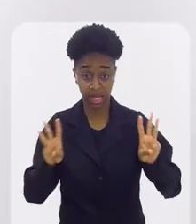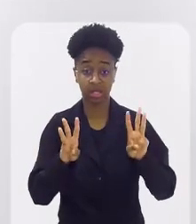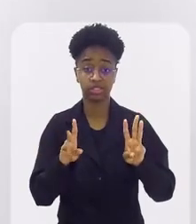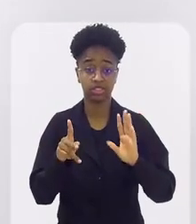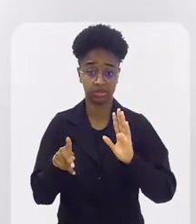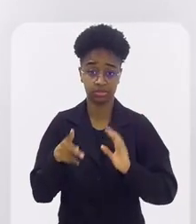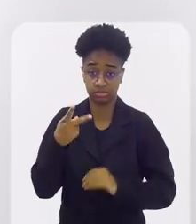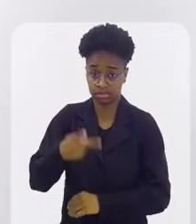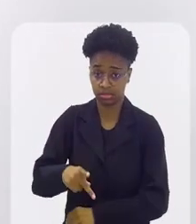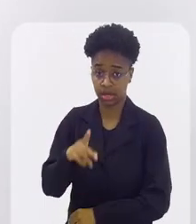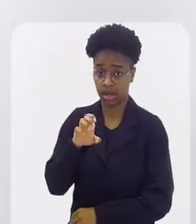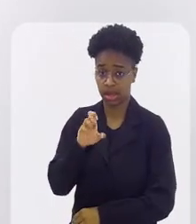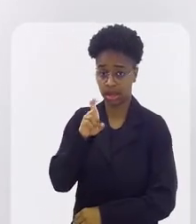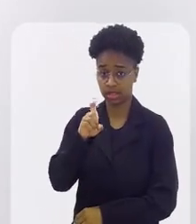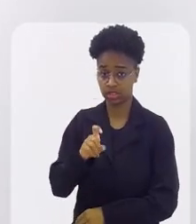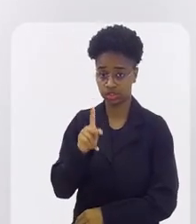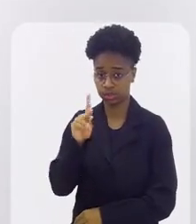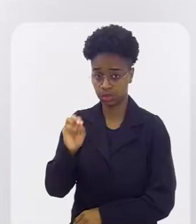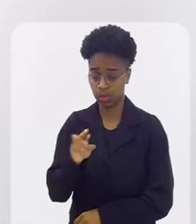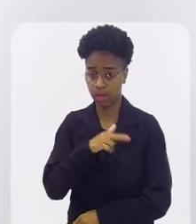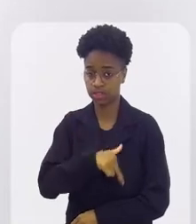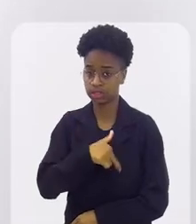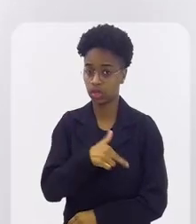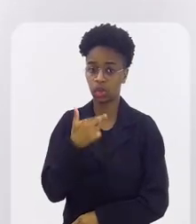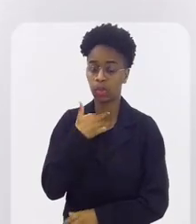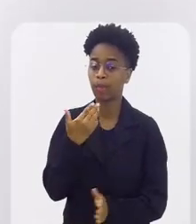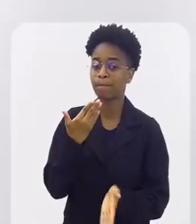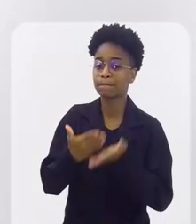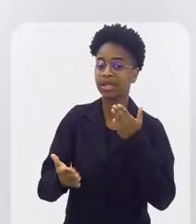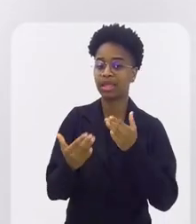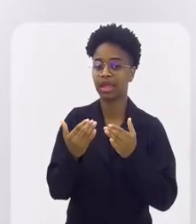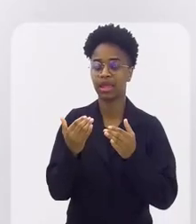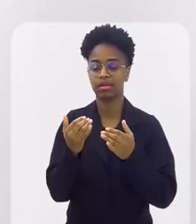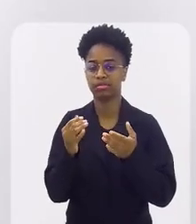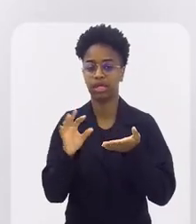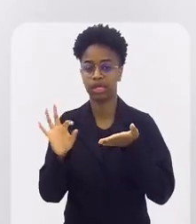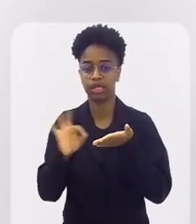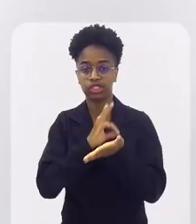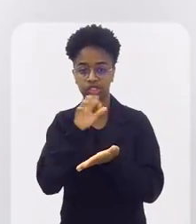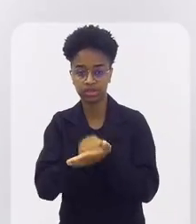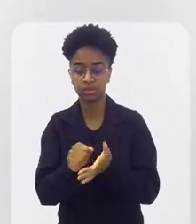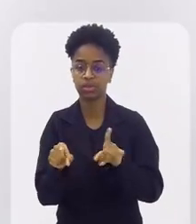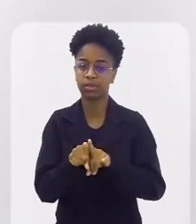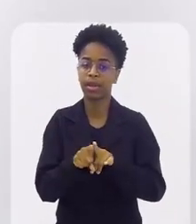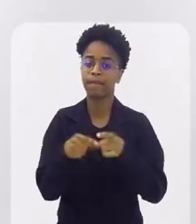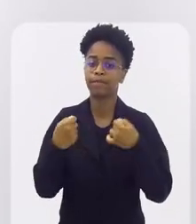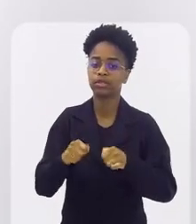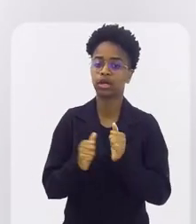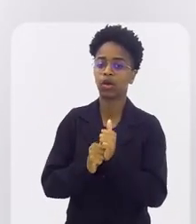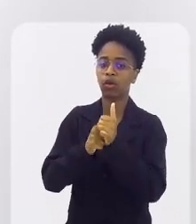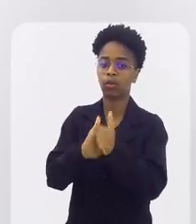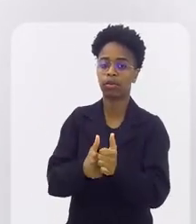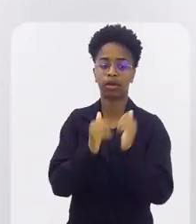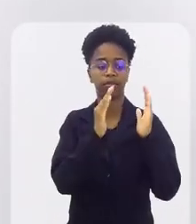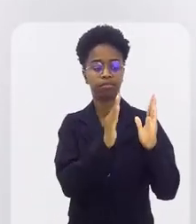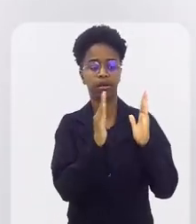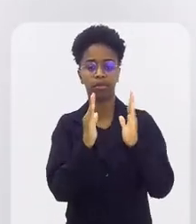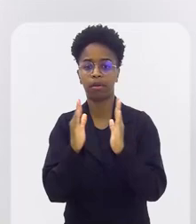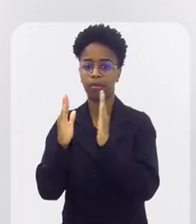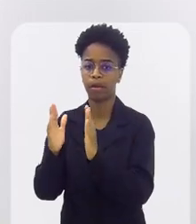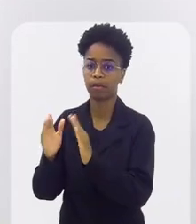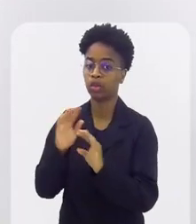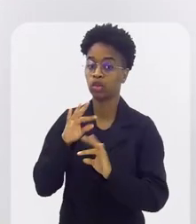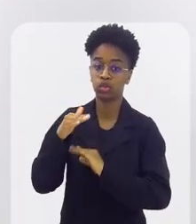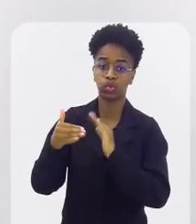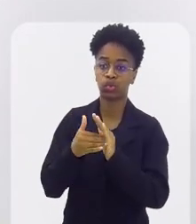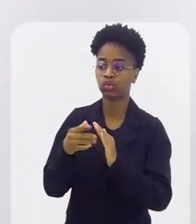o site da Expo Religião para não perder a inscrição e acompanhar passo a passo de tudo que o